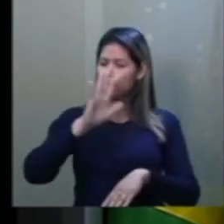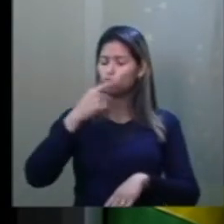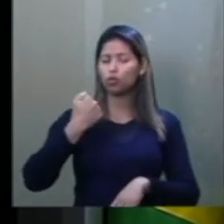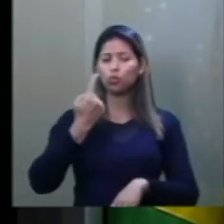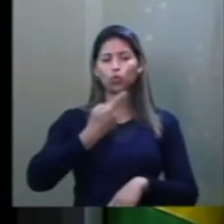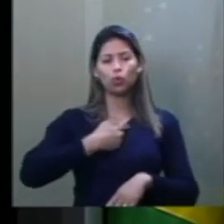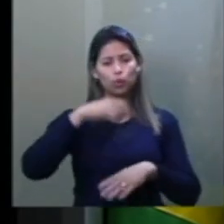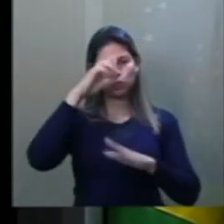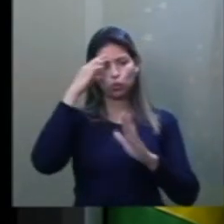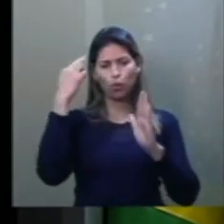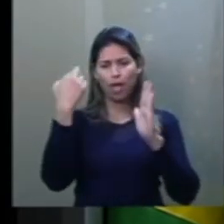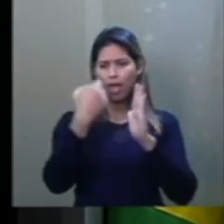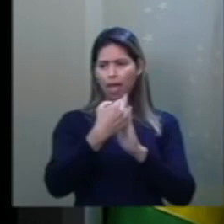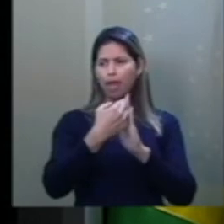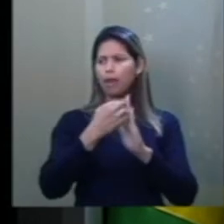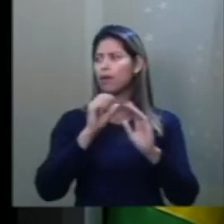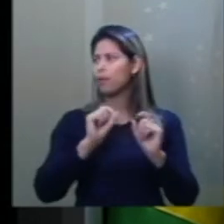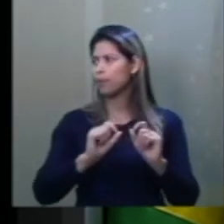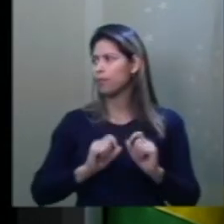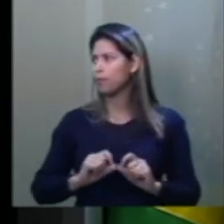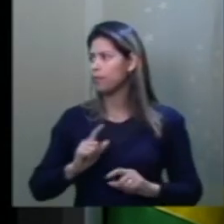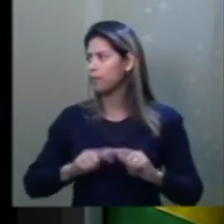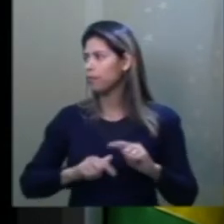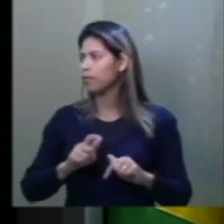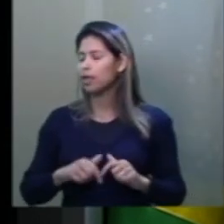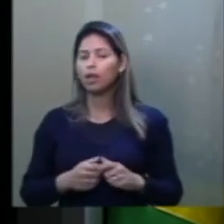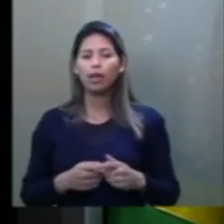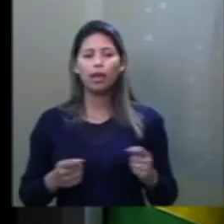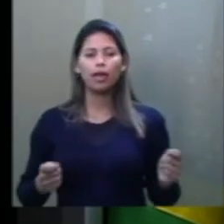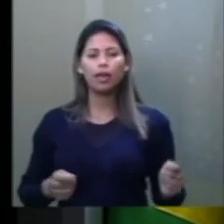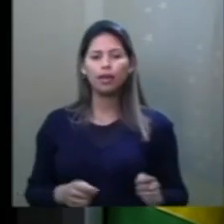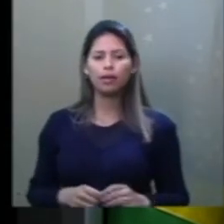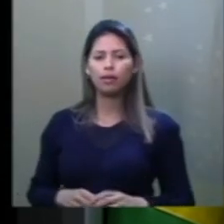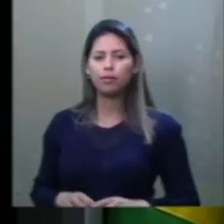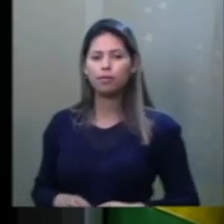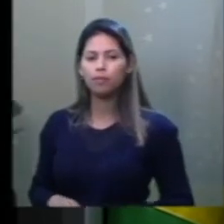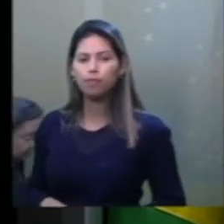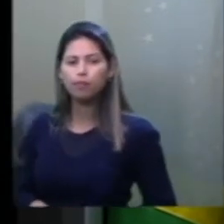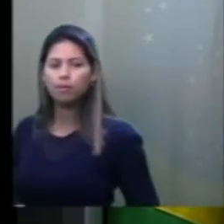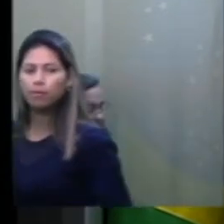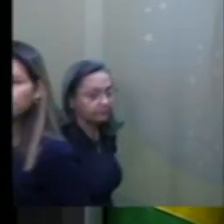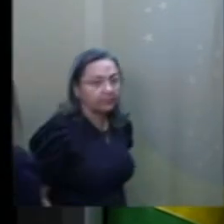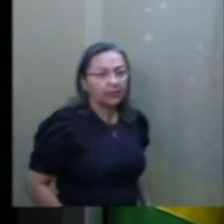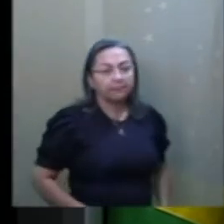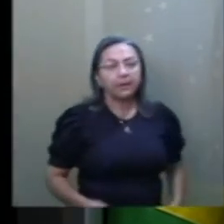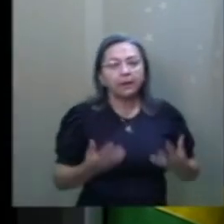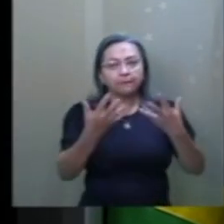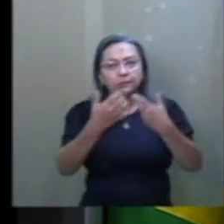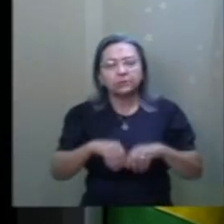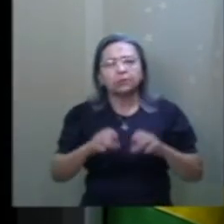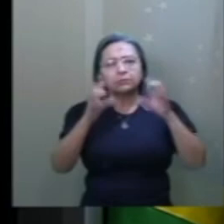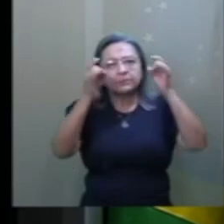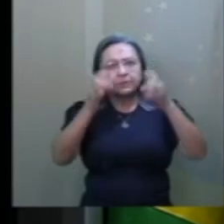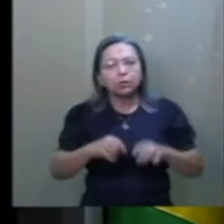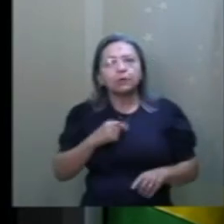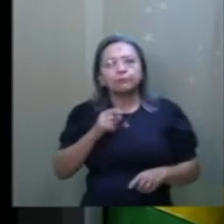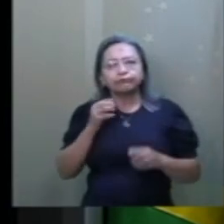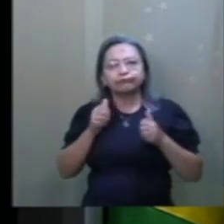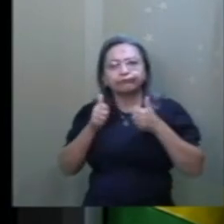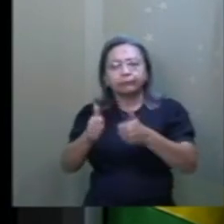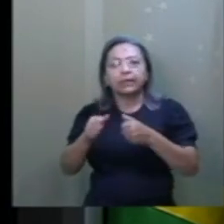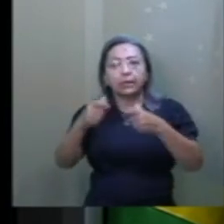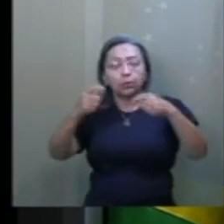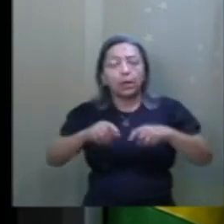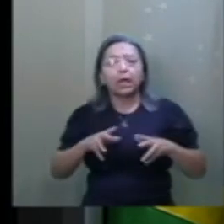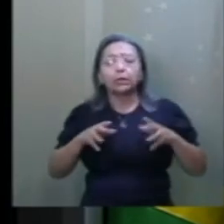são merecedores de que o Estado brasileiro os reconheça pela função essencial que cumprem naquele lugar. A